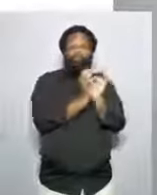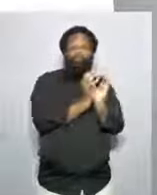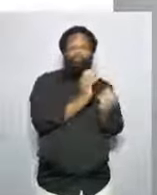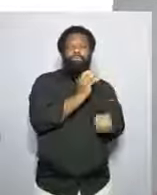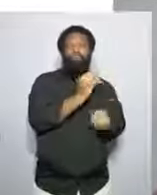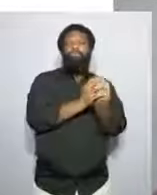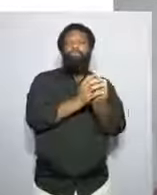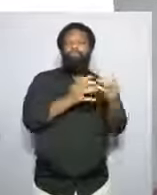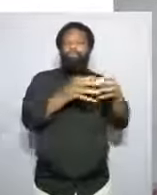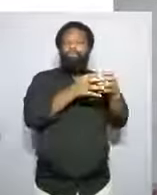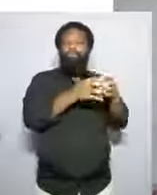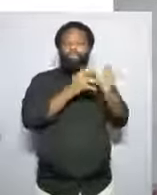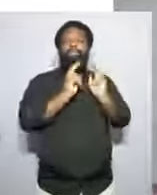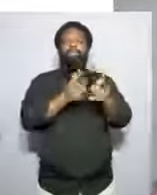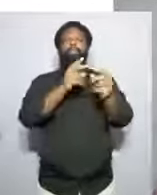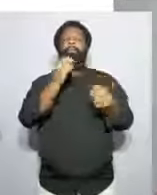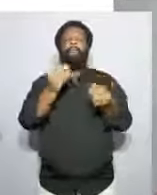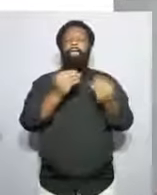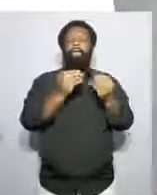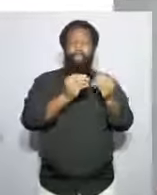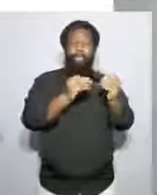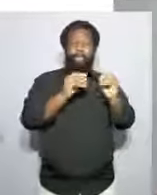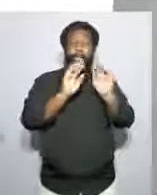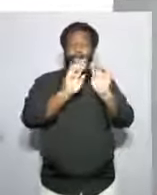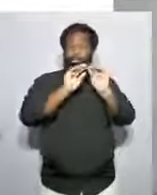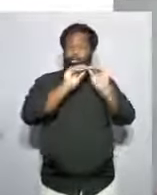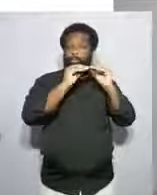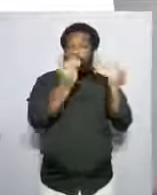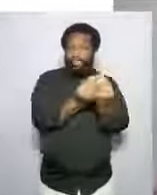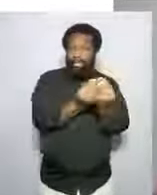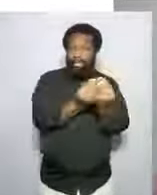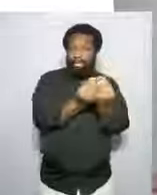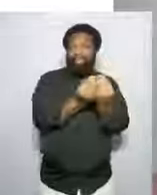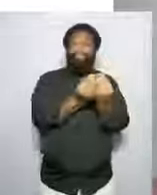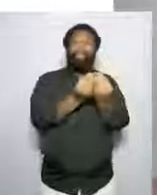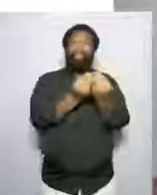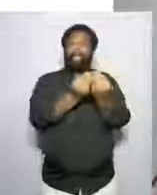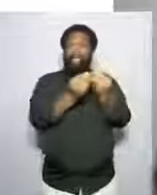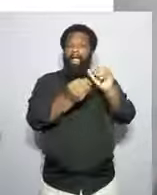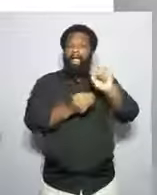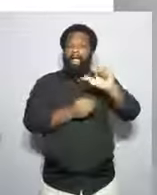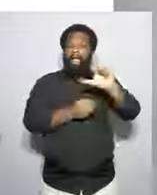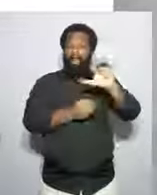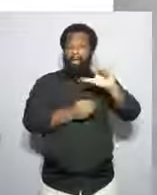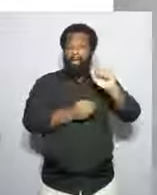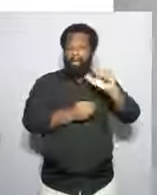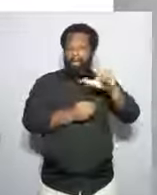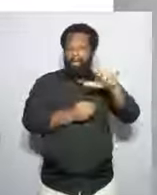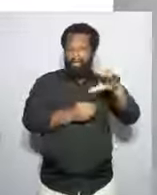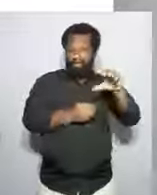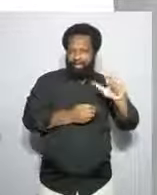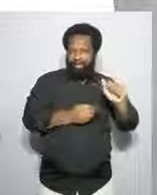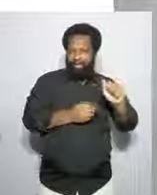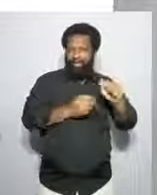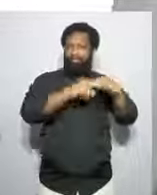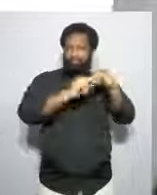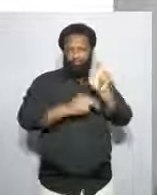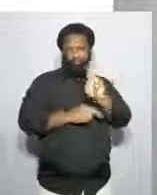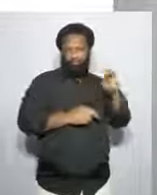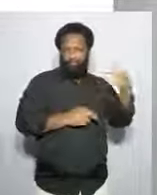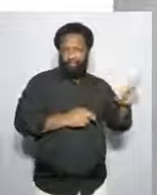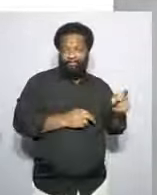eles formam com muita frequência substâncias básicas, ou seja, substâncias alcalinas, por isso o nome alcalino.